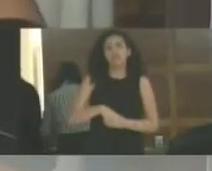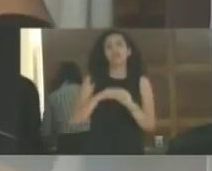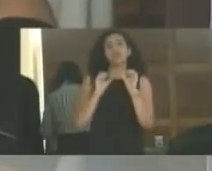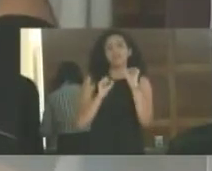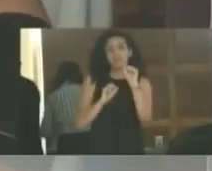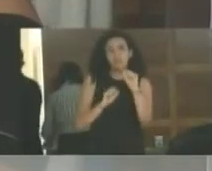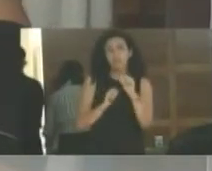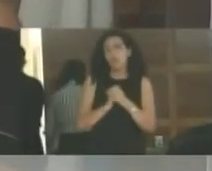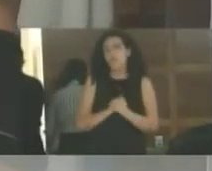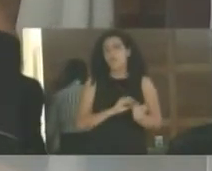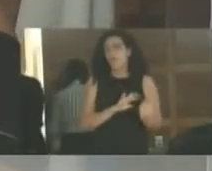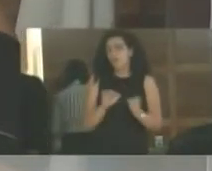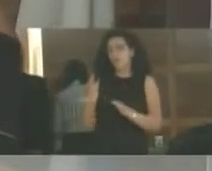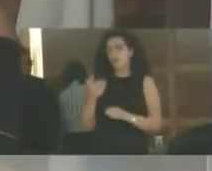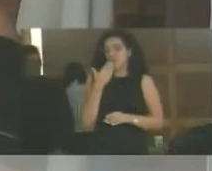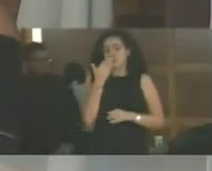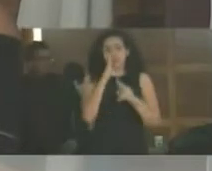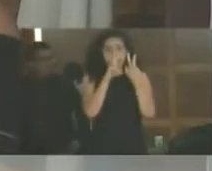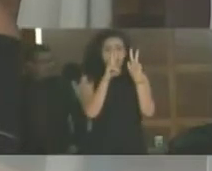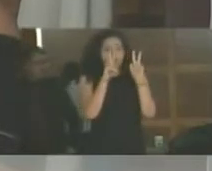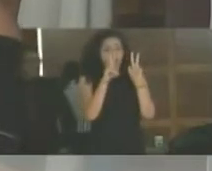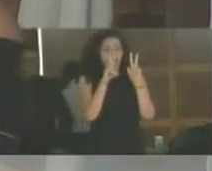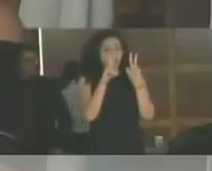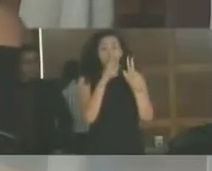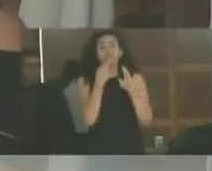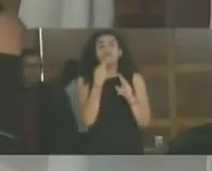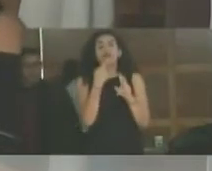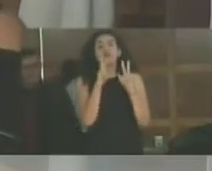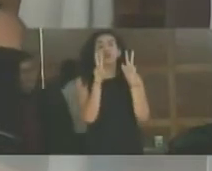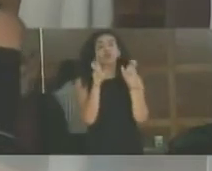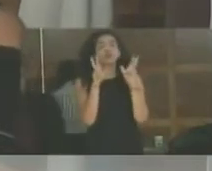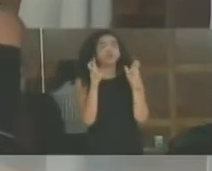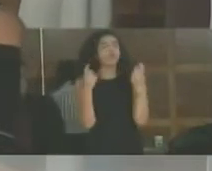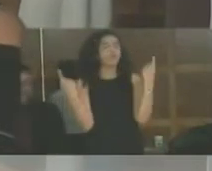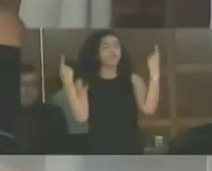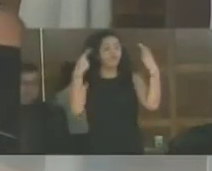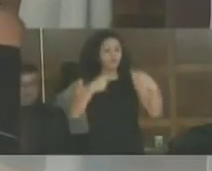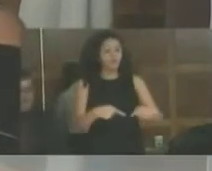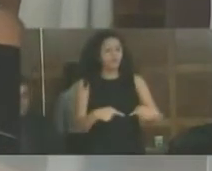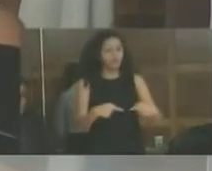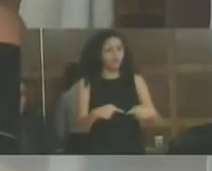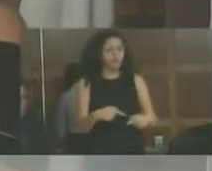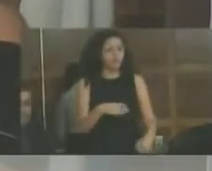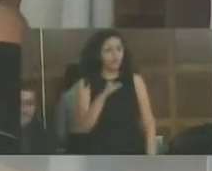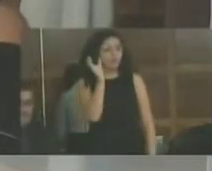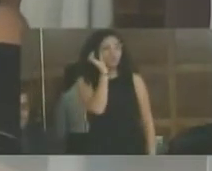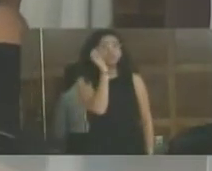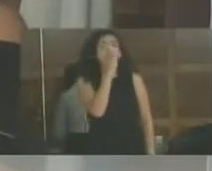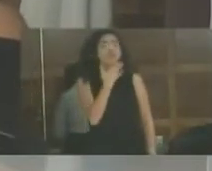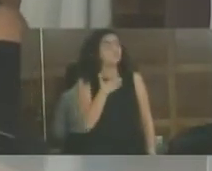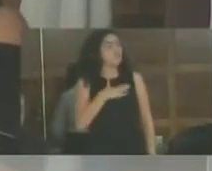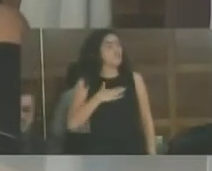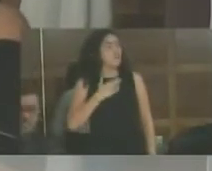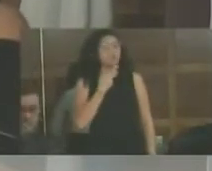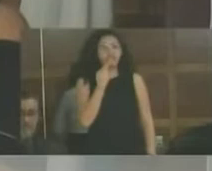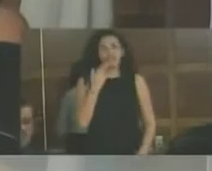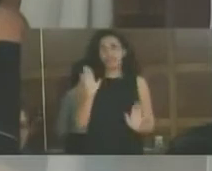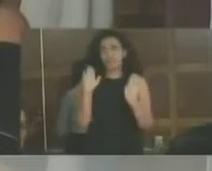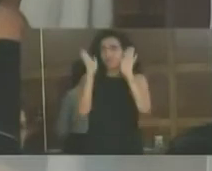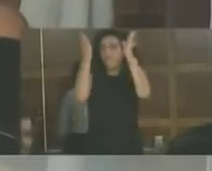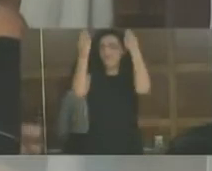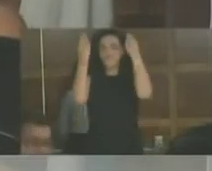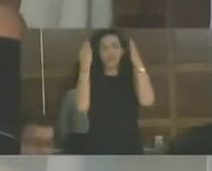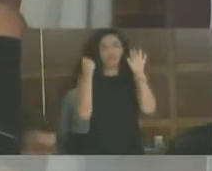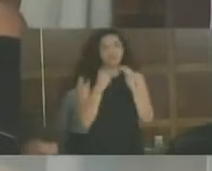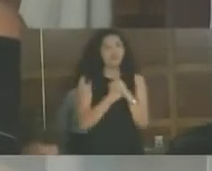É, e vou falar aqui também sobre os torneios. A Tite que gosta de falar sobre isso, né, Tite? Né? Sobre as festas, né? A Tite é